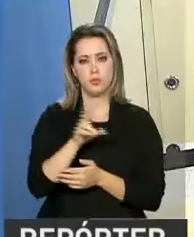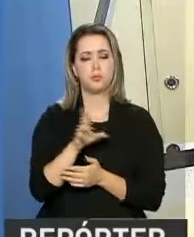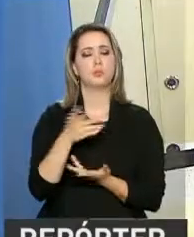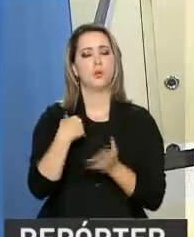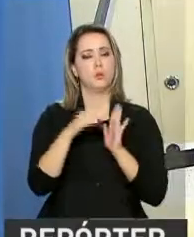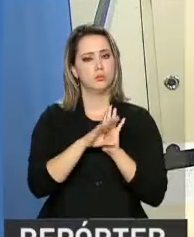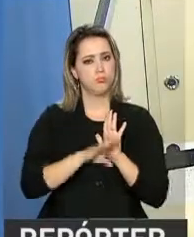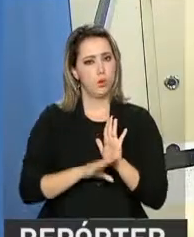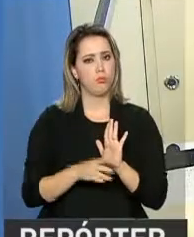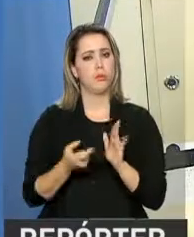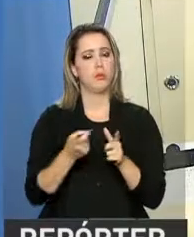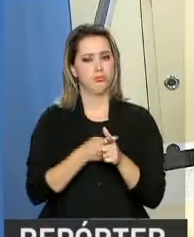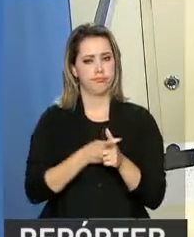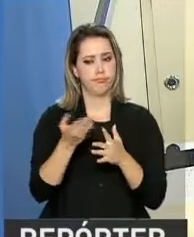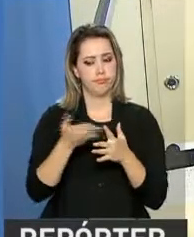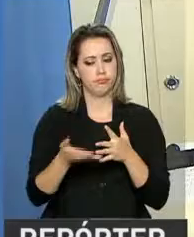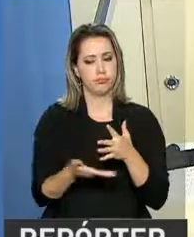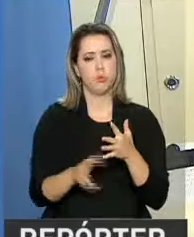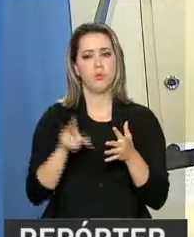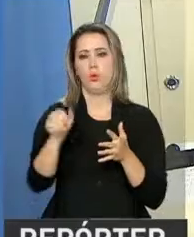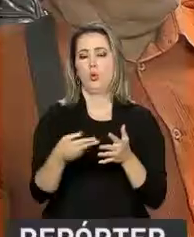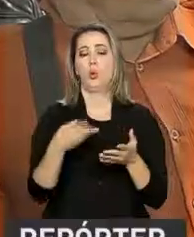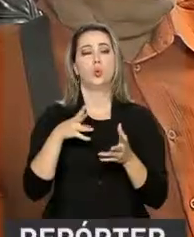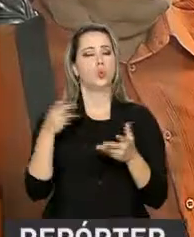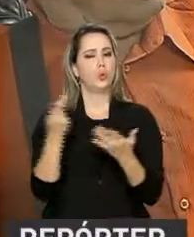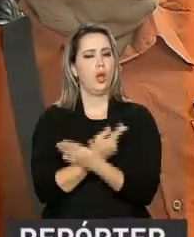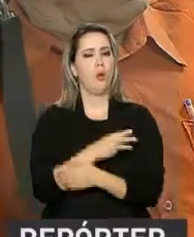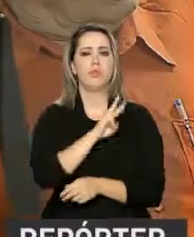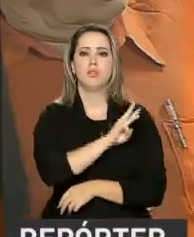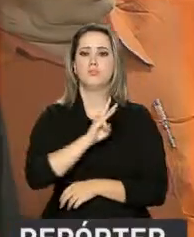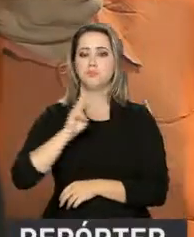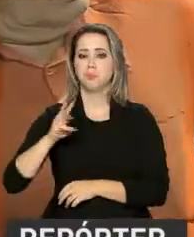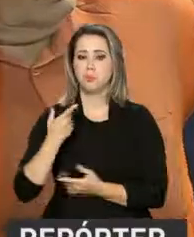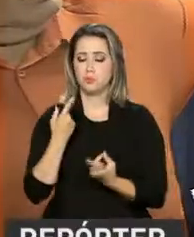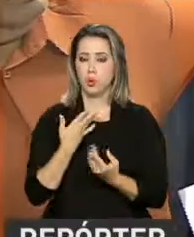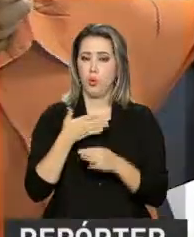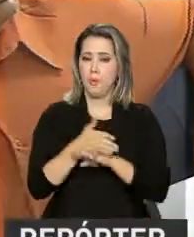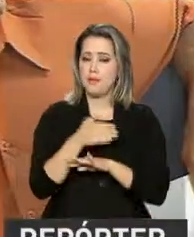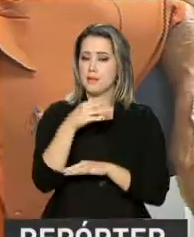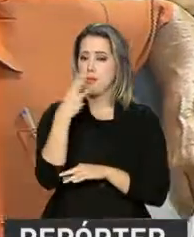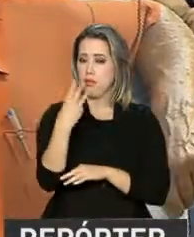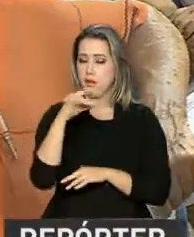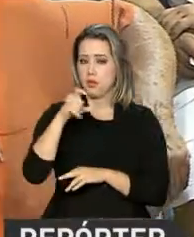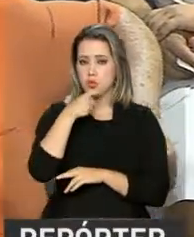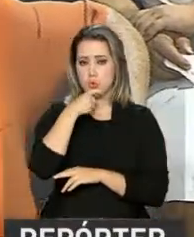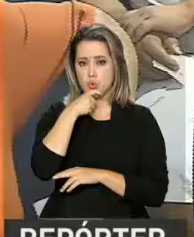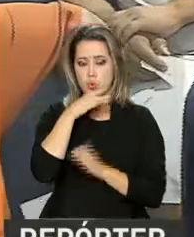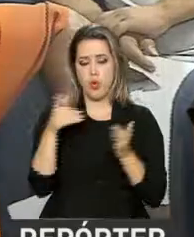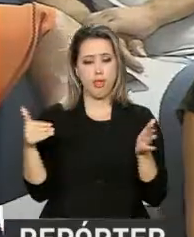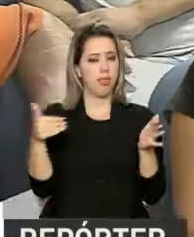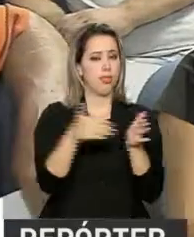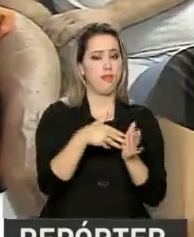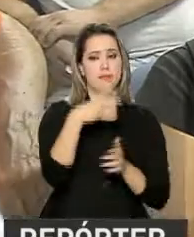o programa todo o processo de adesão será feito pela internet a partir do dia 3 de julho eo prazo vai